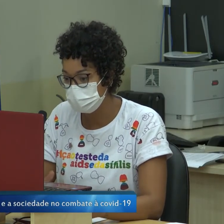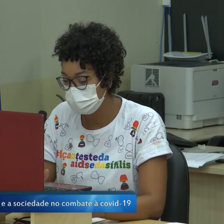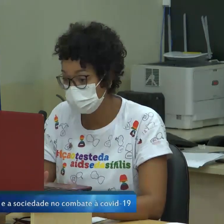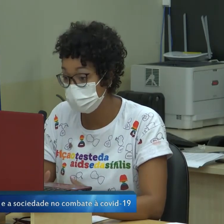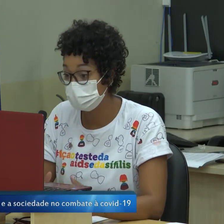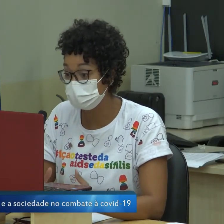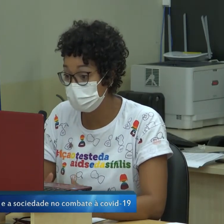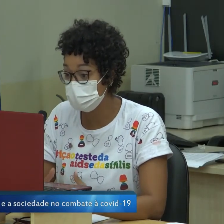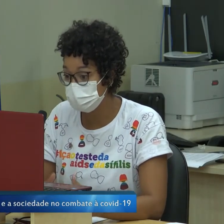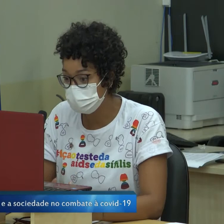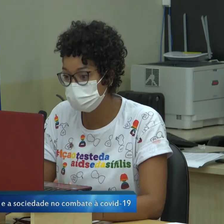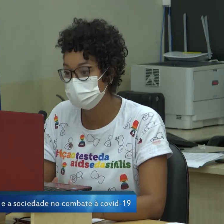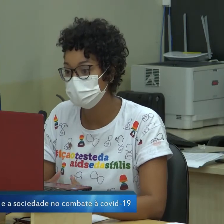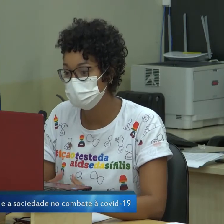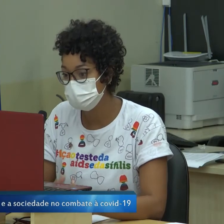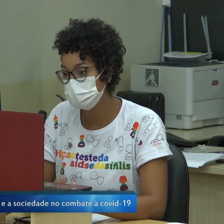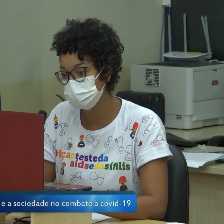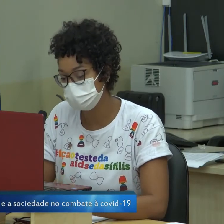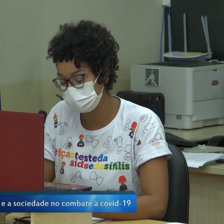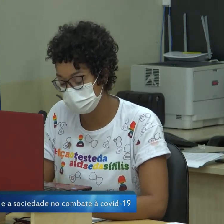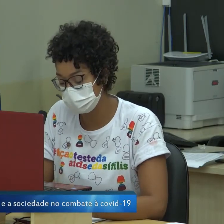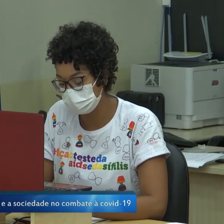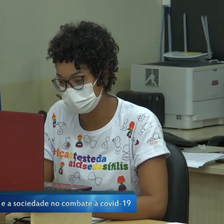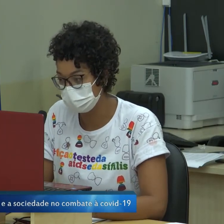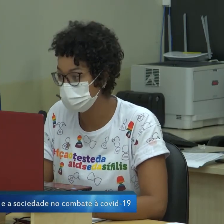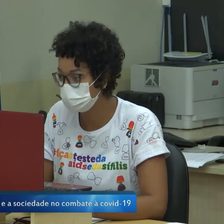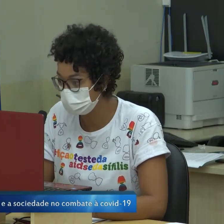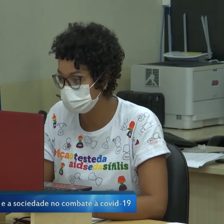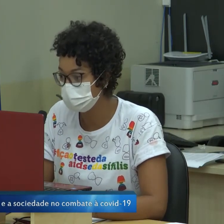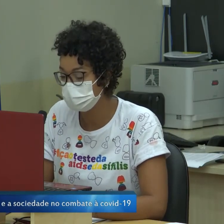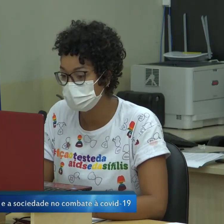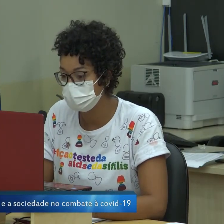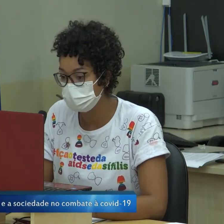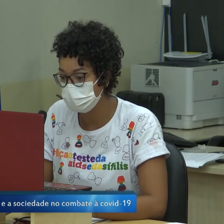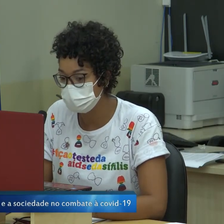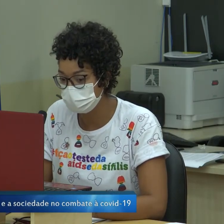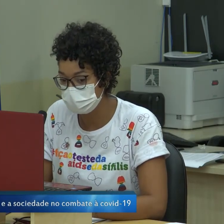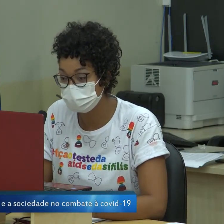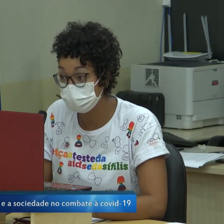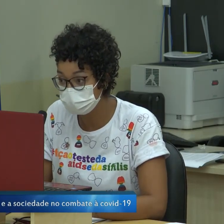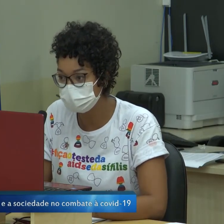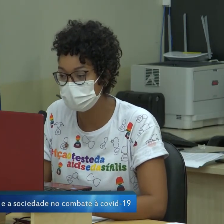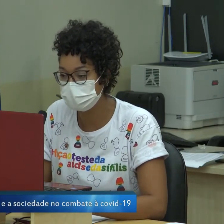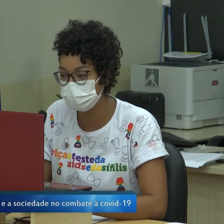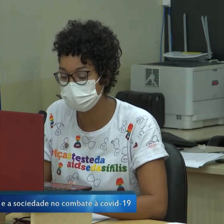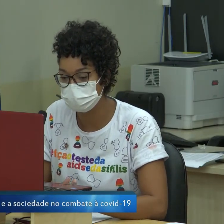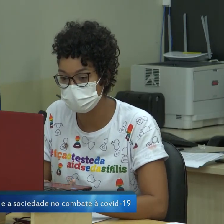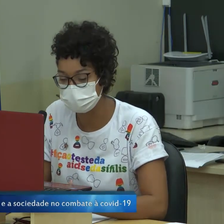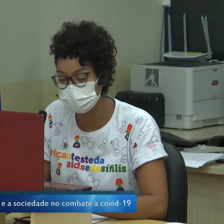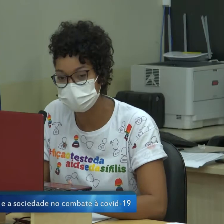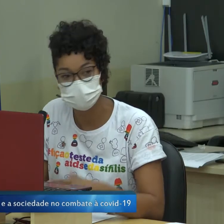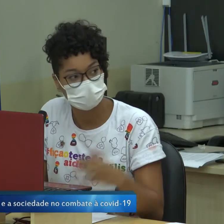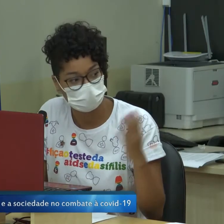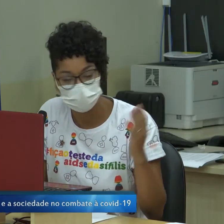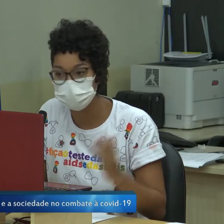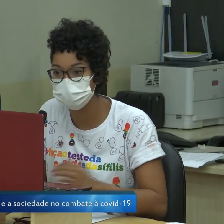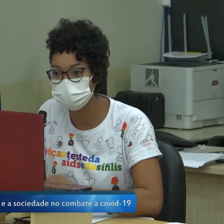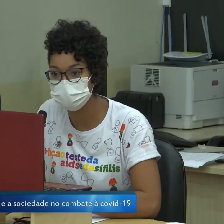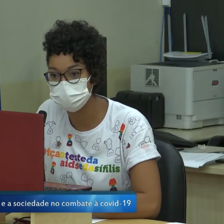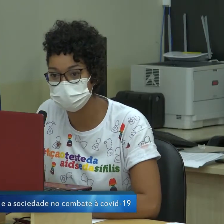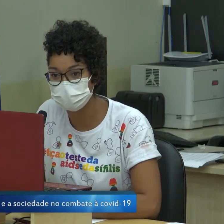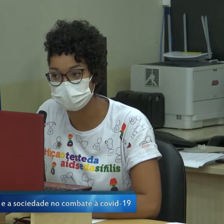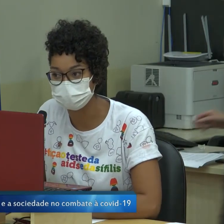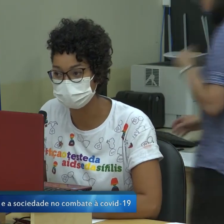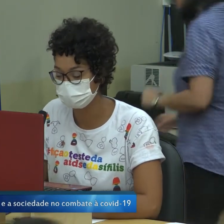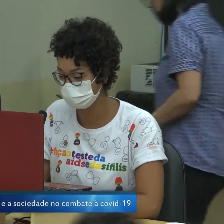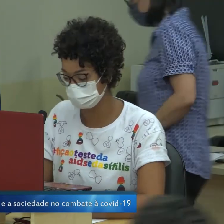Assuntos de Segurança Pública tem agido diante do Covid-19. Então, por favor, coronel João Alberto, muito obrigada pela sua presença. Também pode fazer o